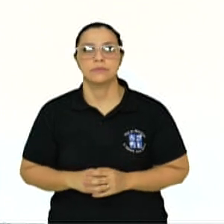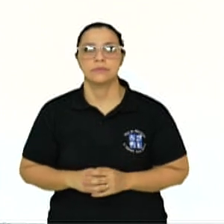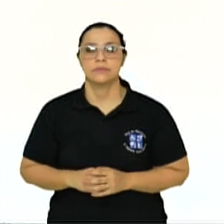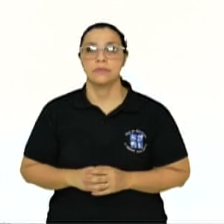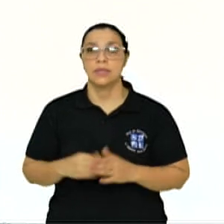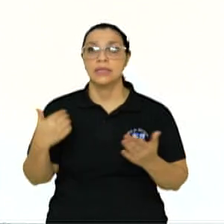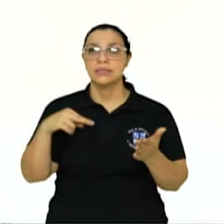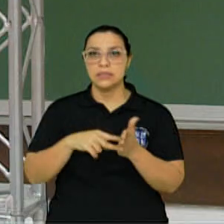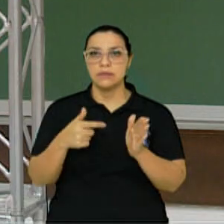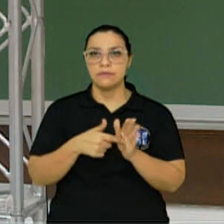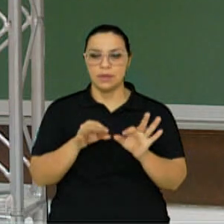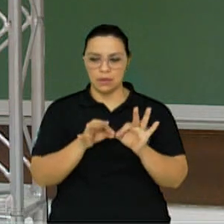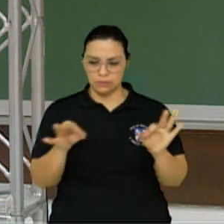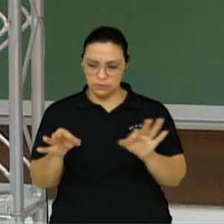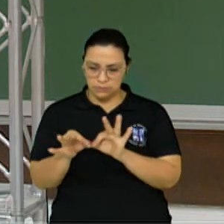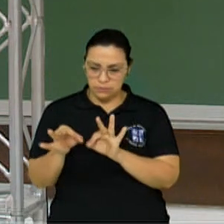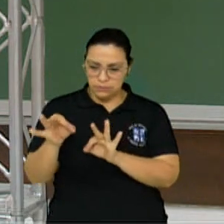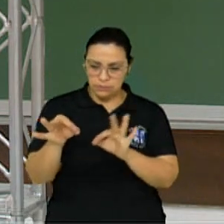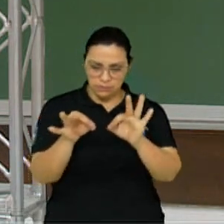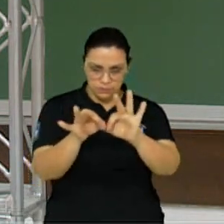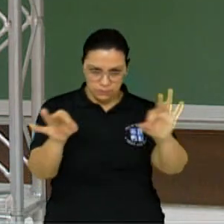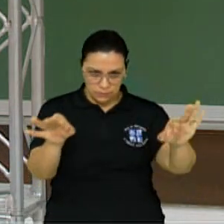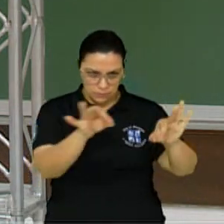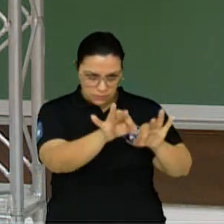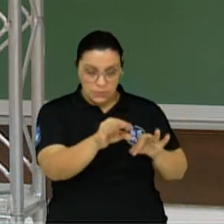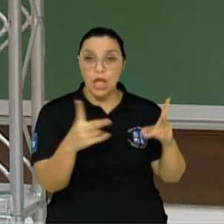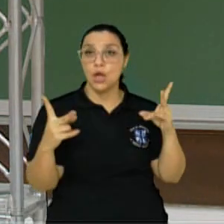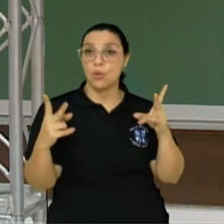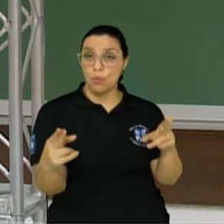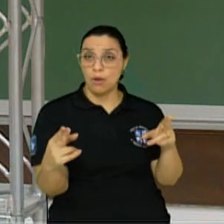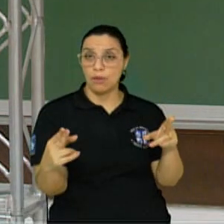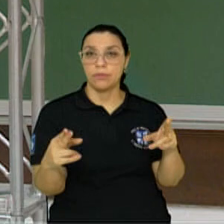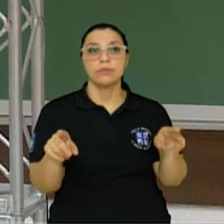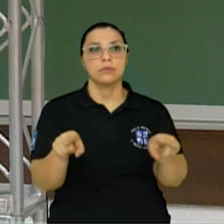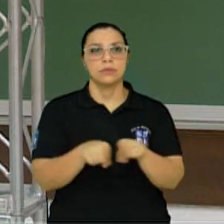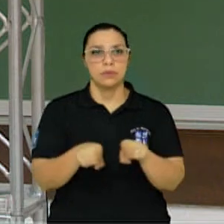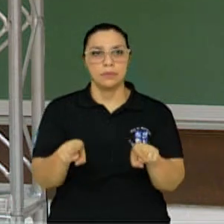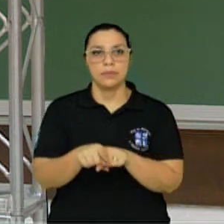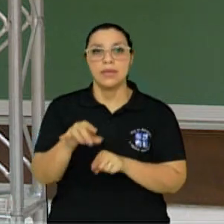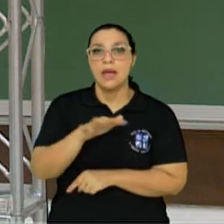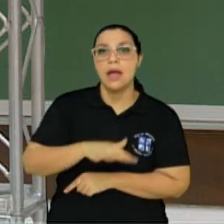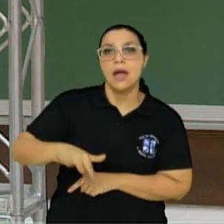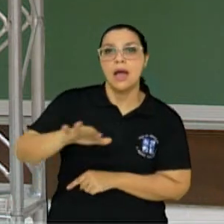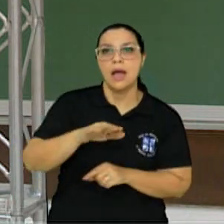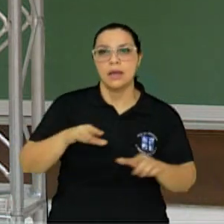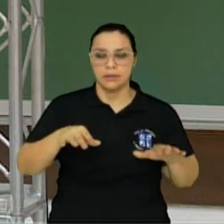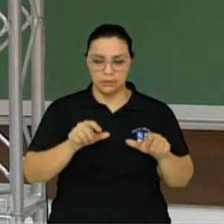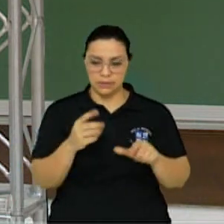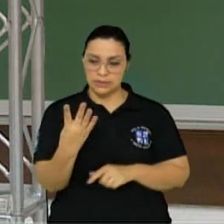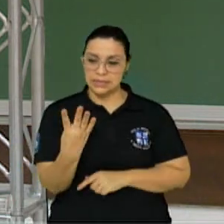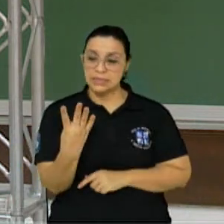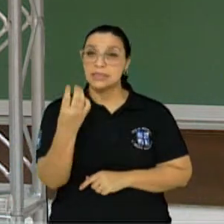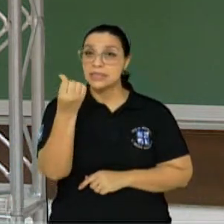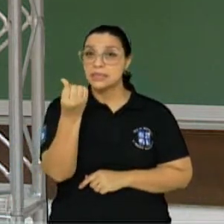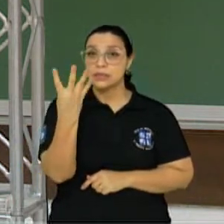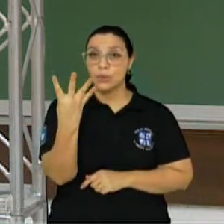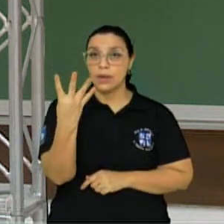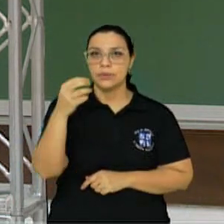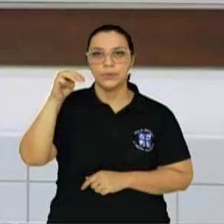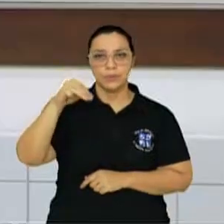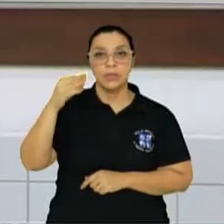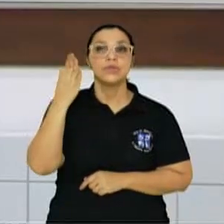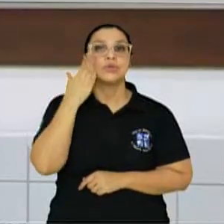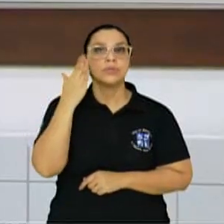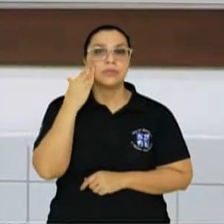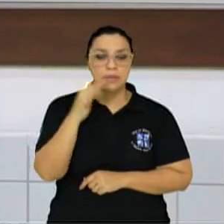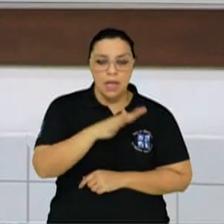então, regular, todas as suas faces laterais são iguais, tá? E de área de base 64. Então, você já